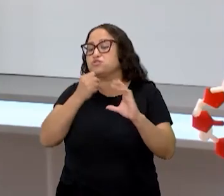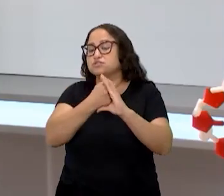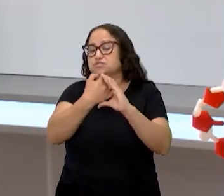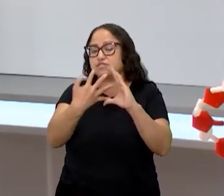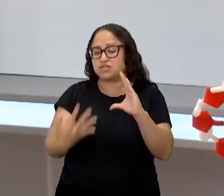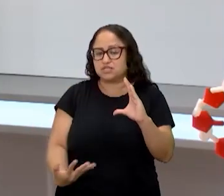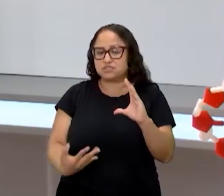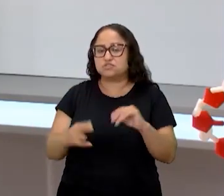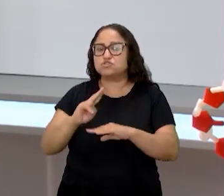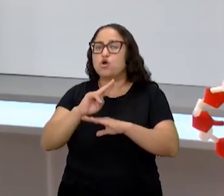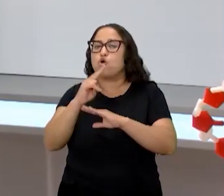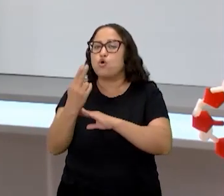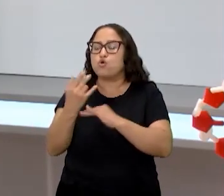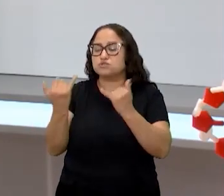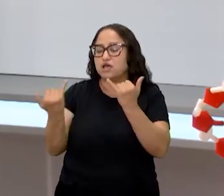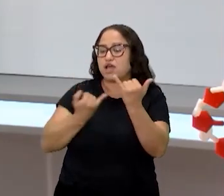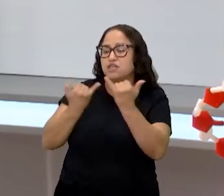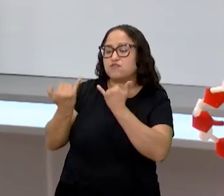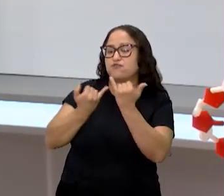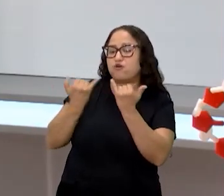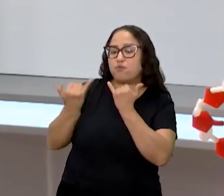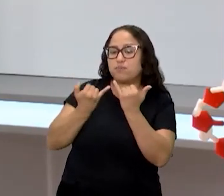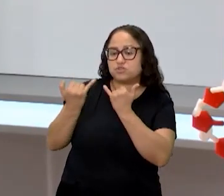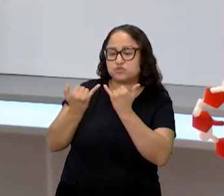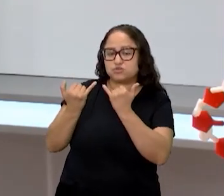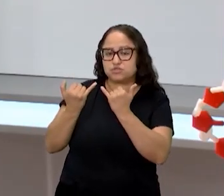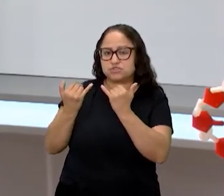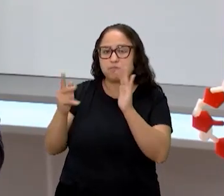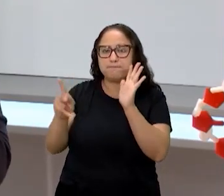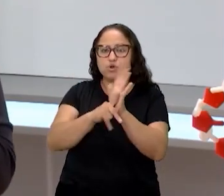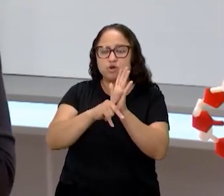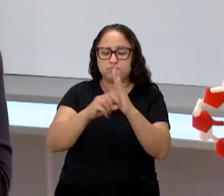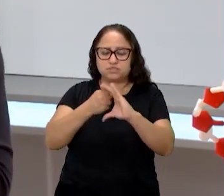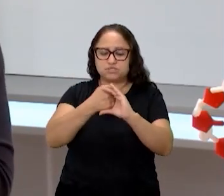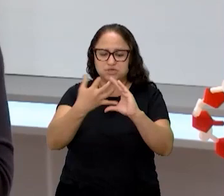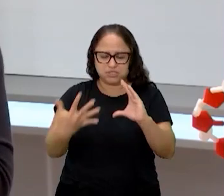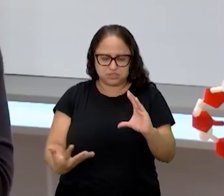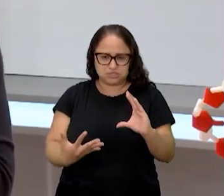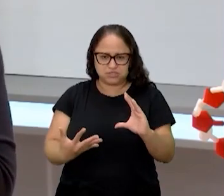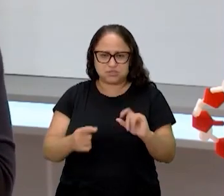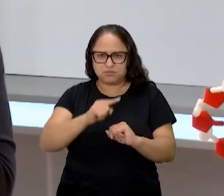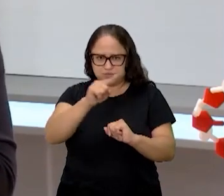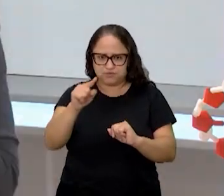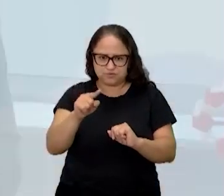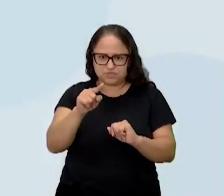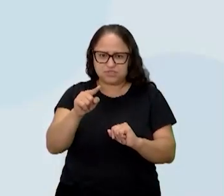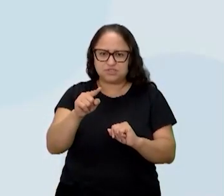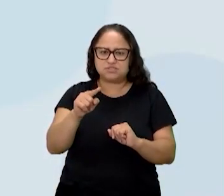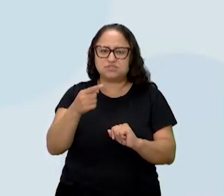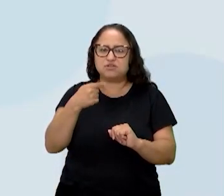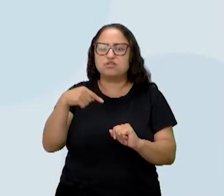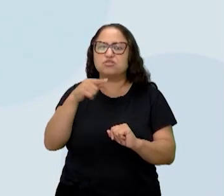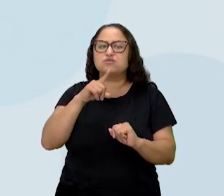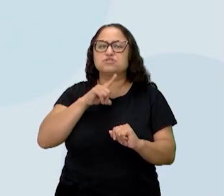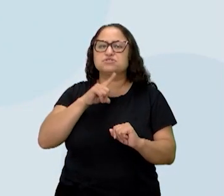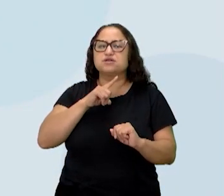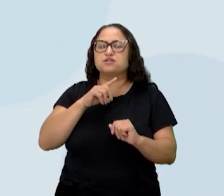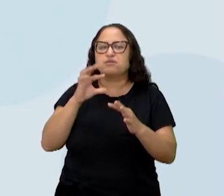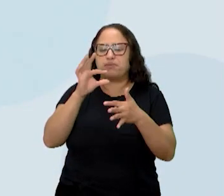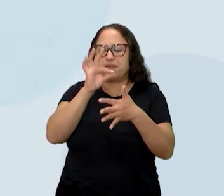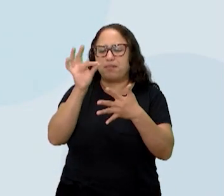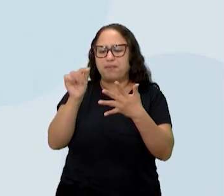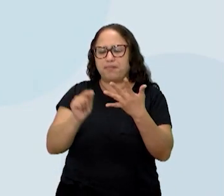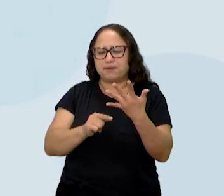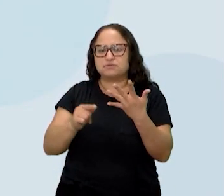ou as informações para as nossas características, né? E aí, para vocês, então, né, a gente está aí detalhando um